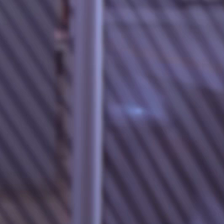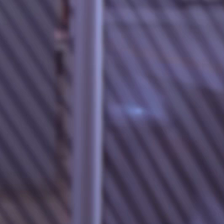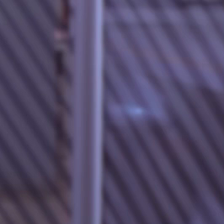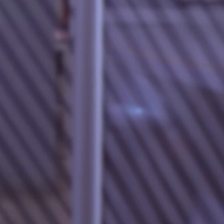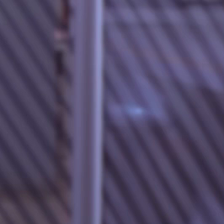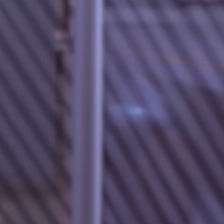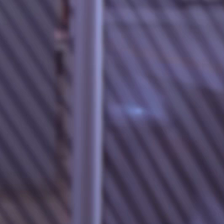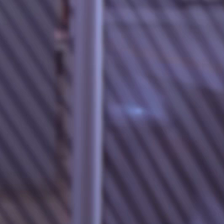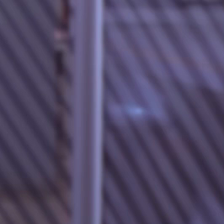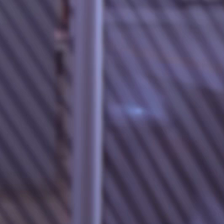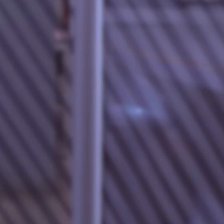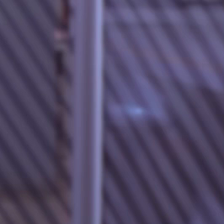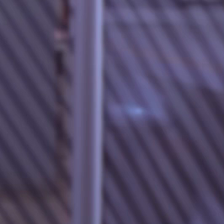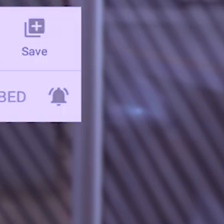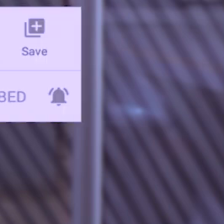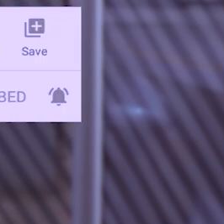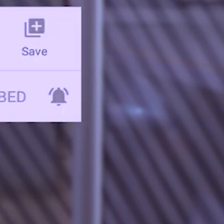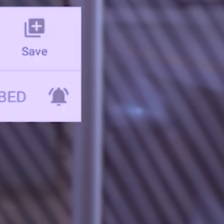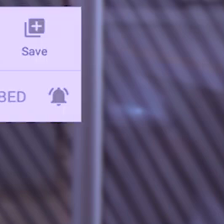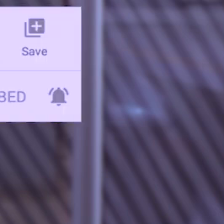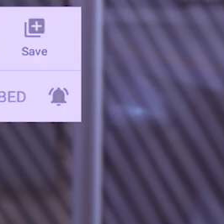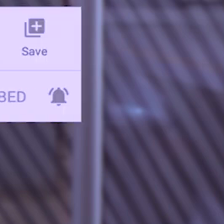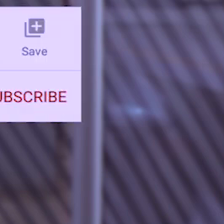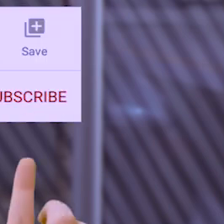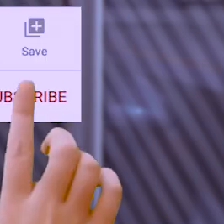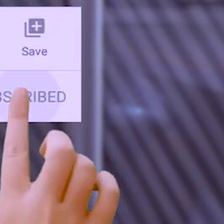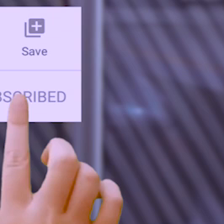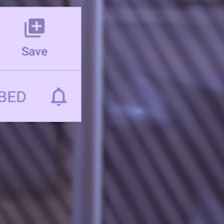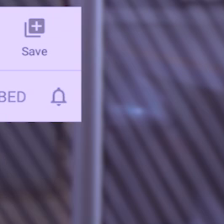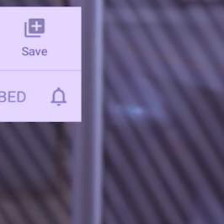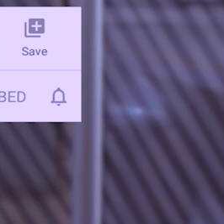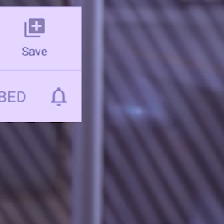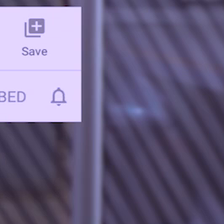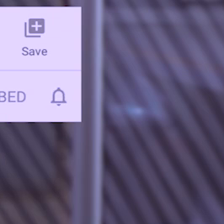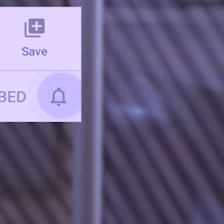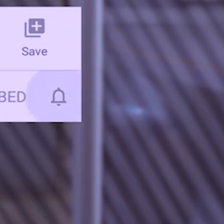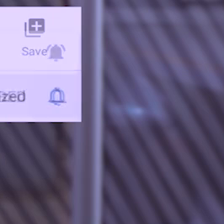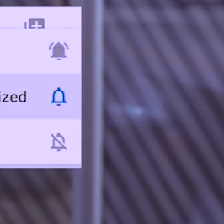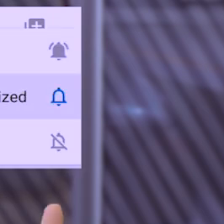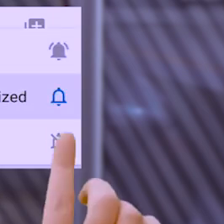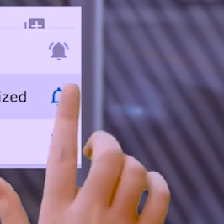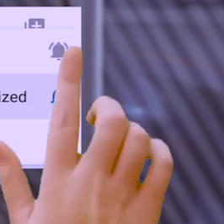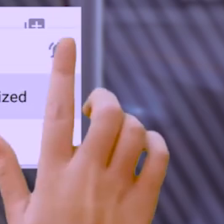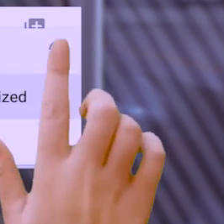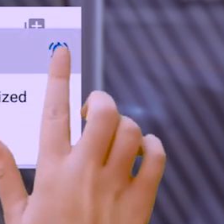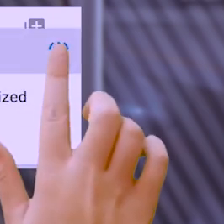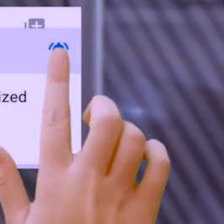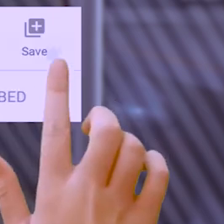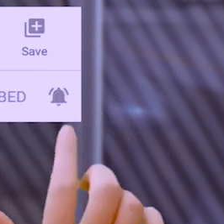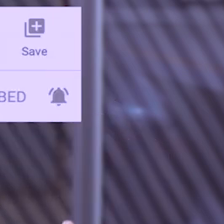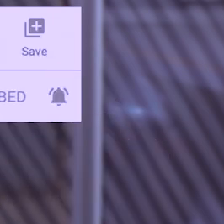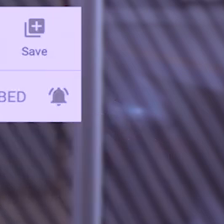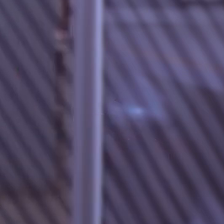Para obter mais informações, não se esqueça de curtir e subscrever no canal social media GMNTV e clique também no botão